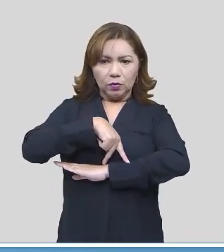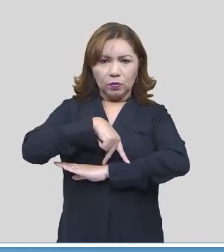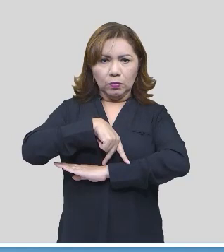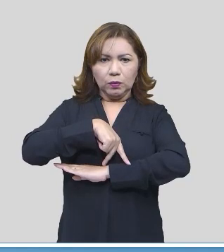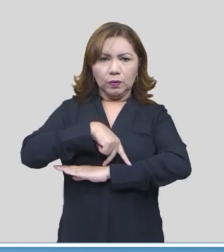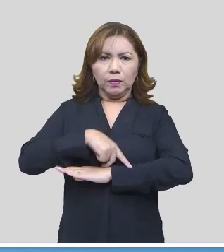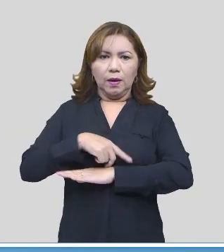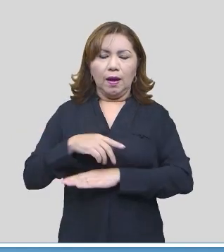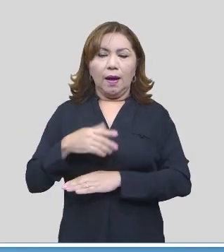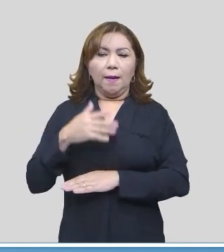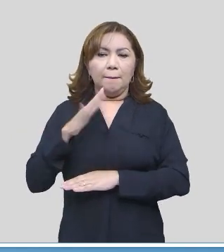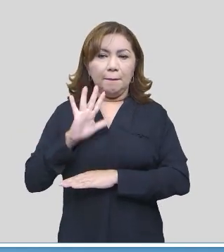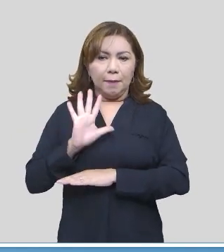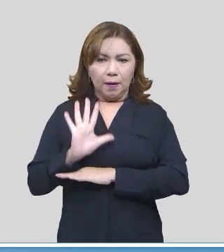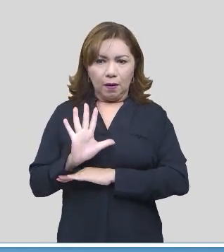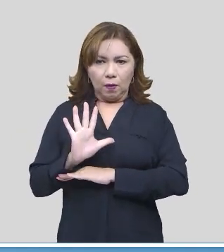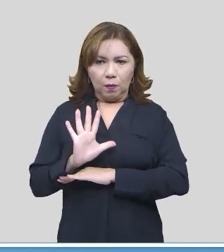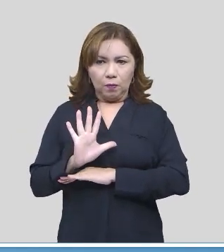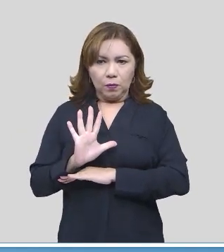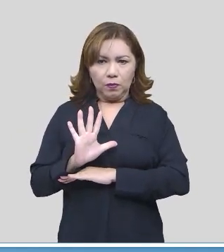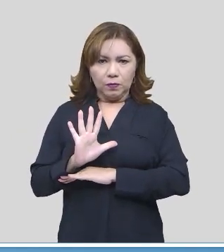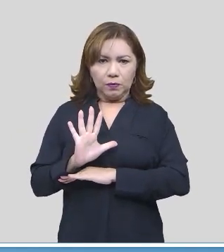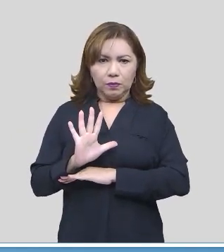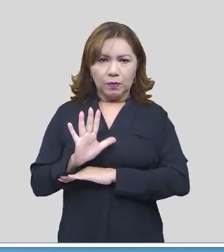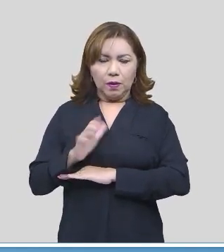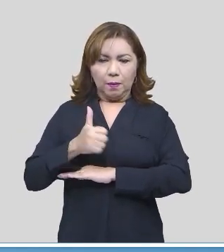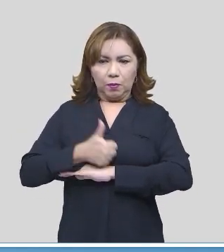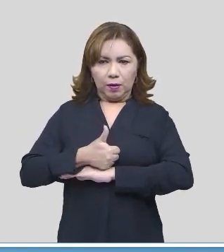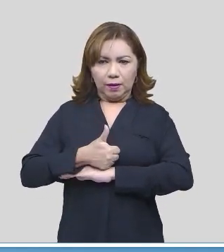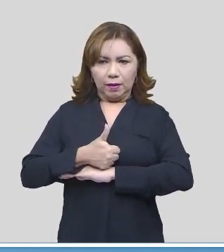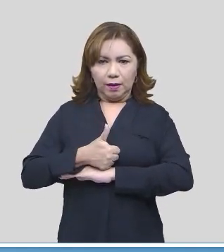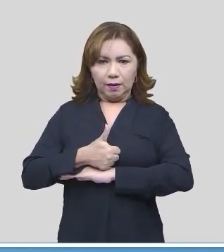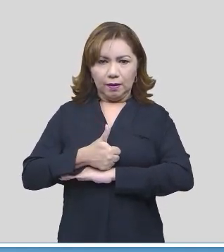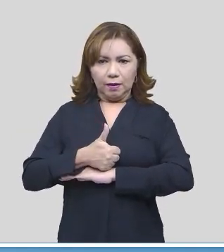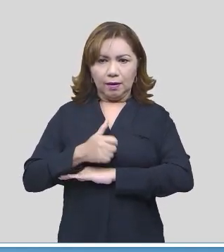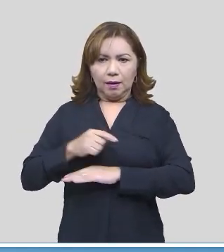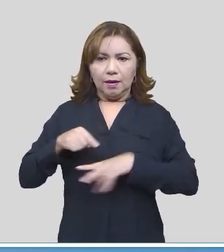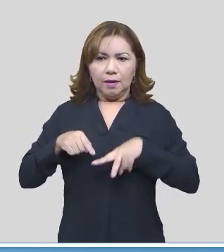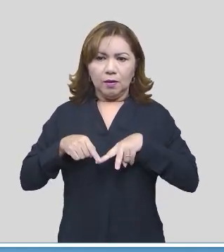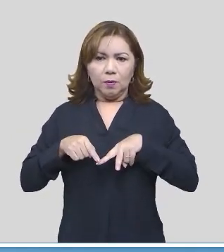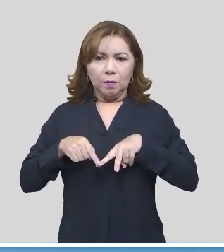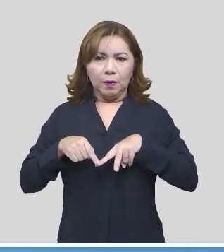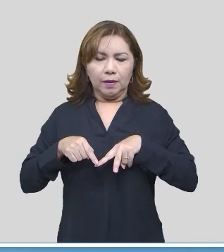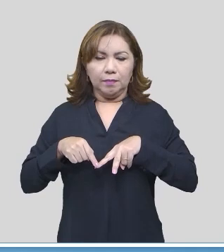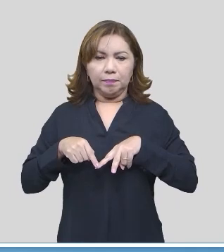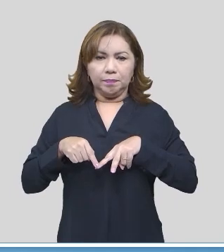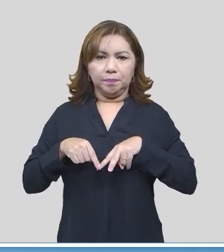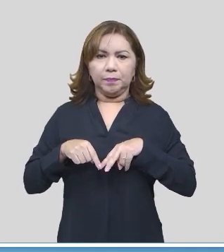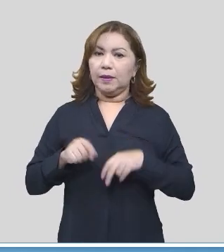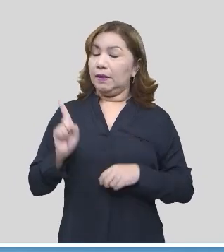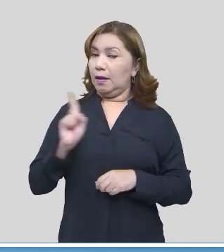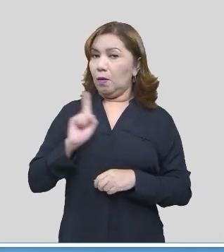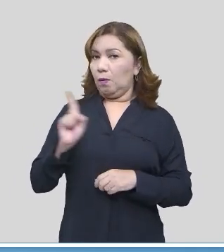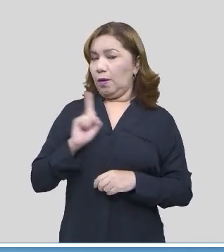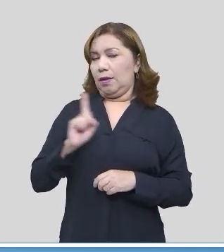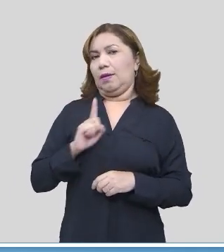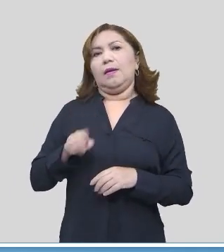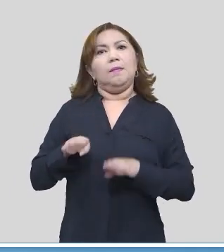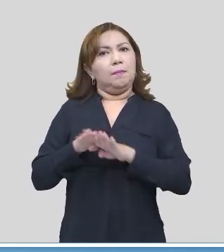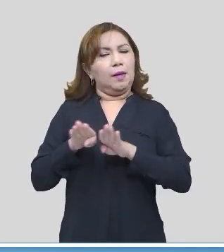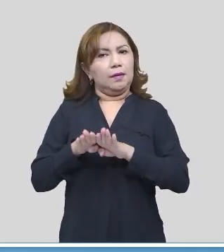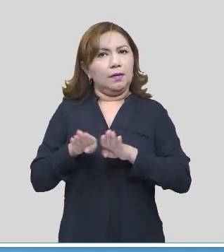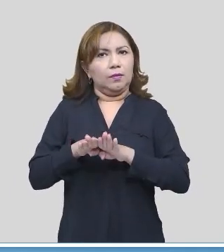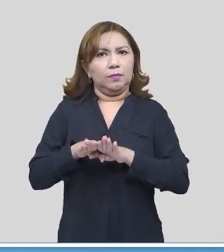polegada, pé. Medidas de comprimento não padronizadas.